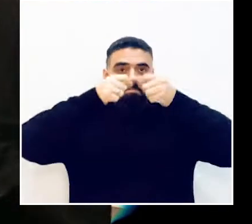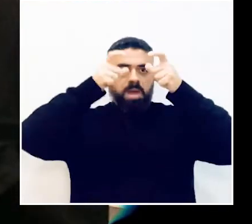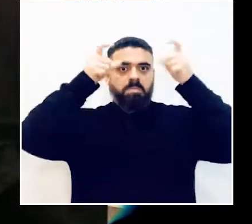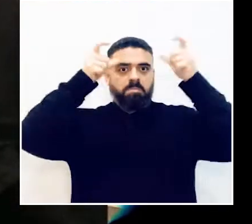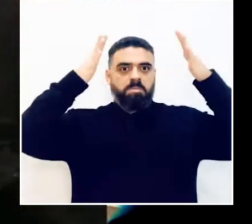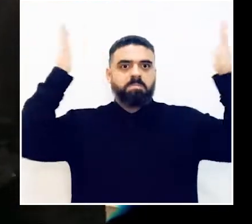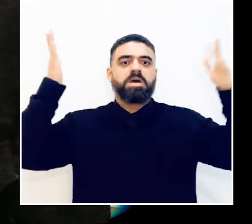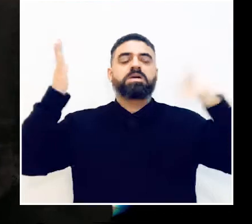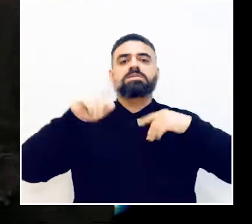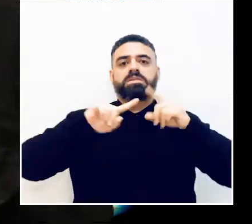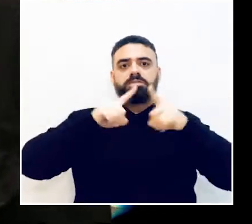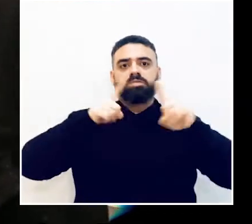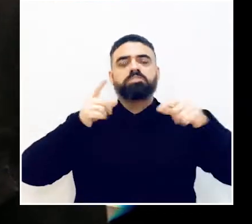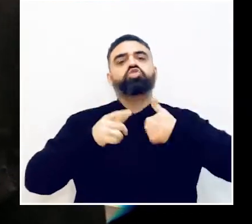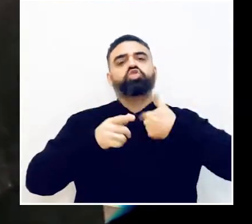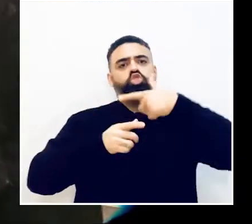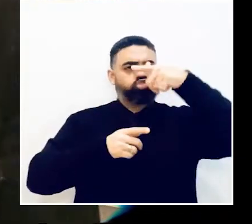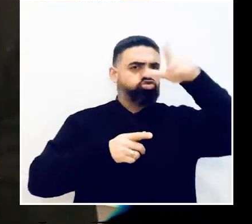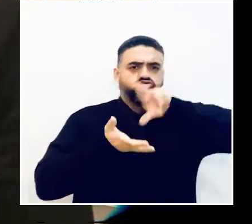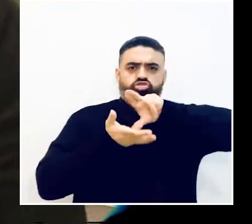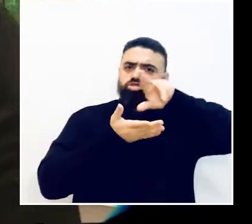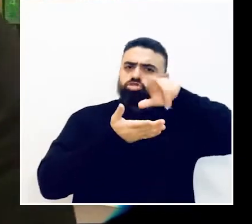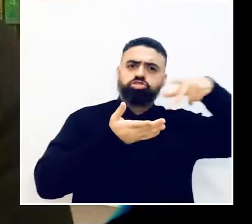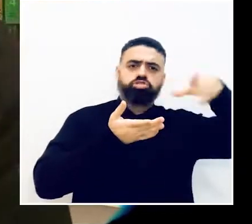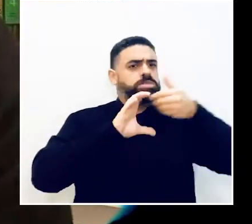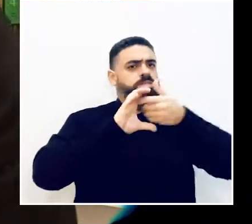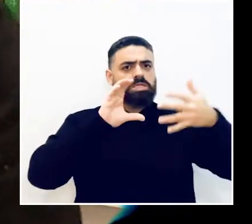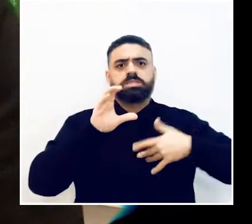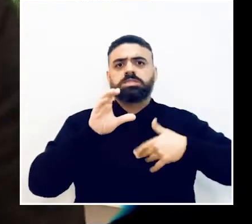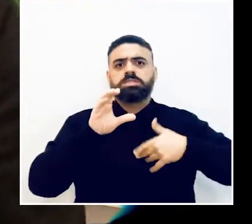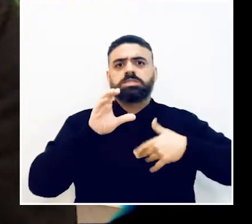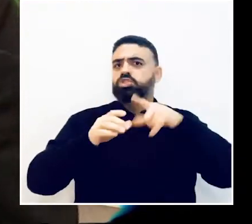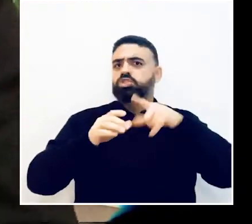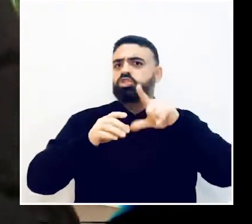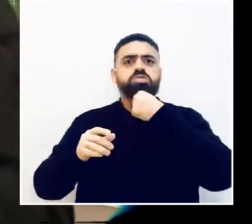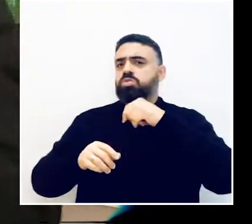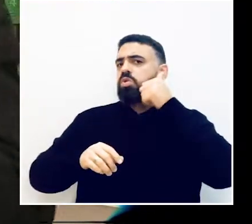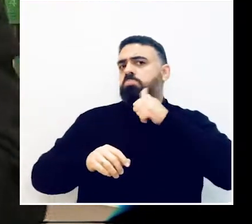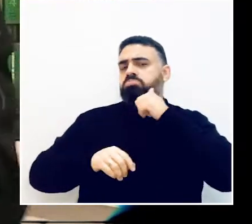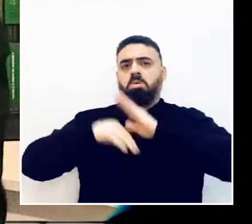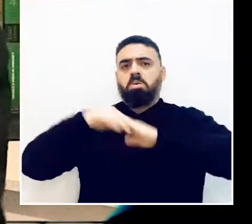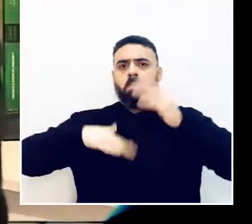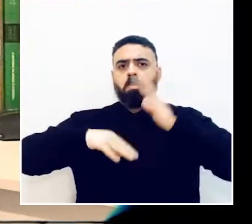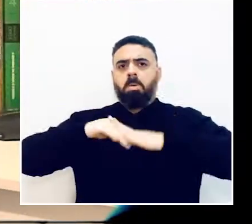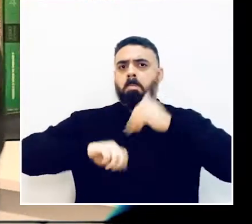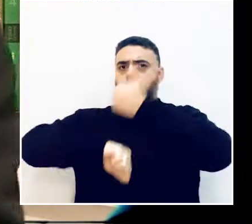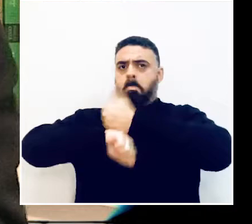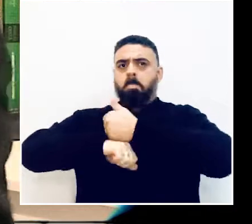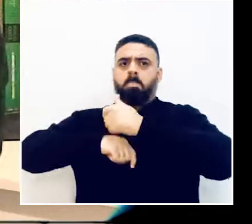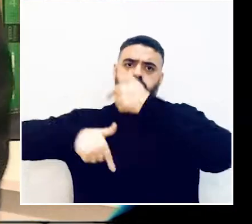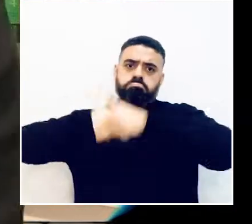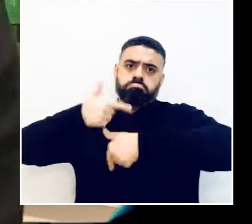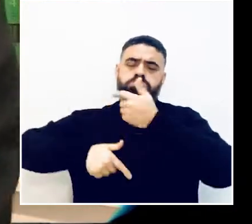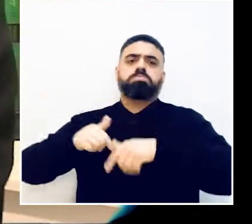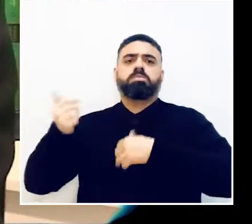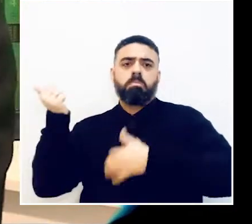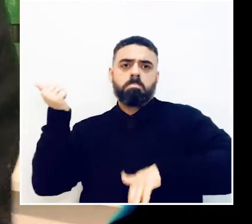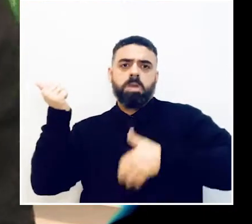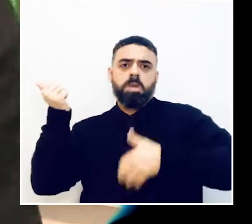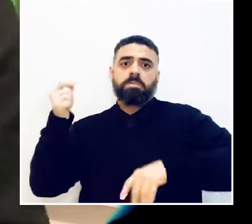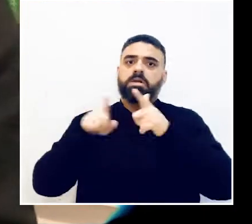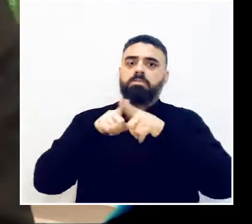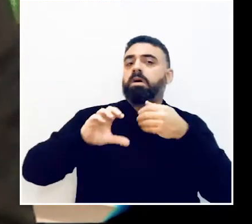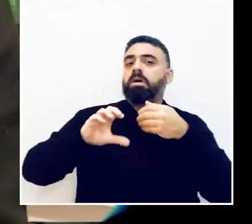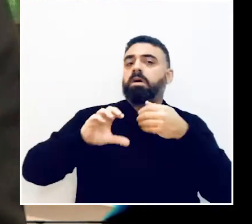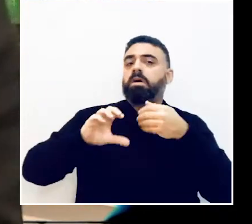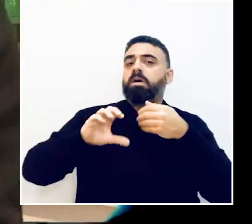ampliada de música, de outros estilos, de outros instrumentistas, numa profundidade melódica, rítmica, harmônica, para